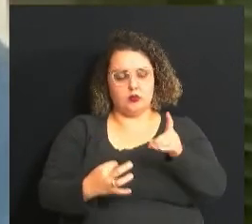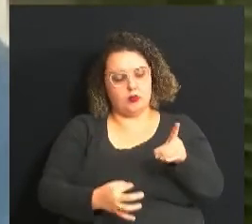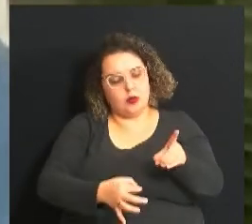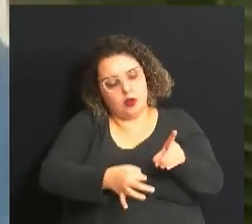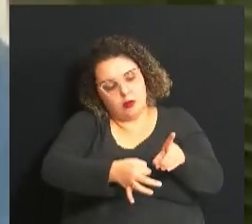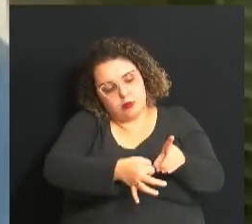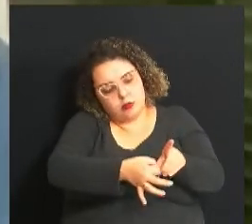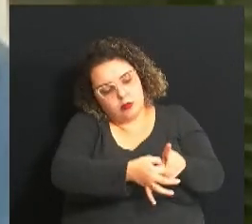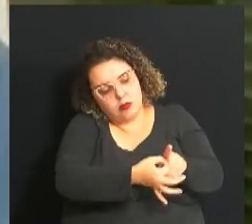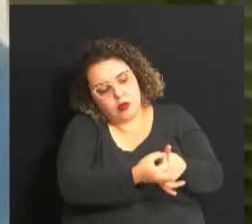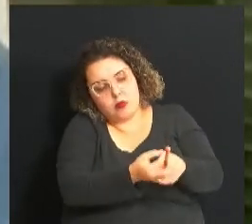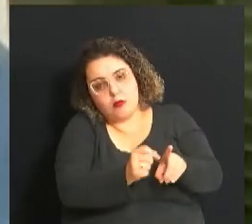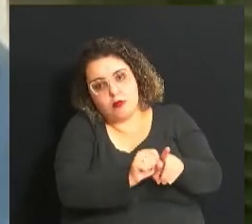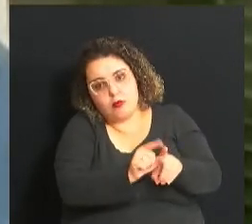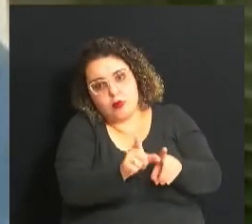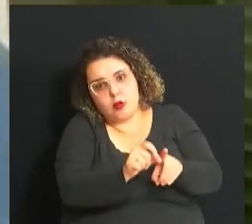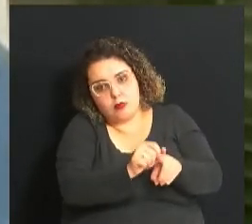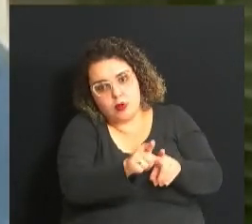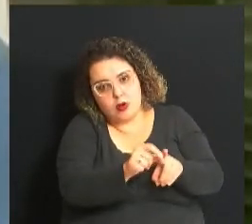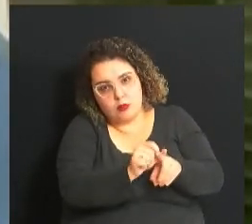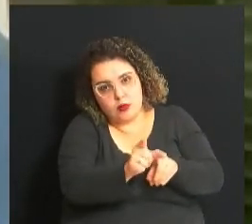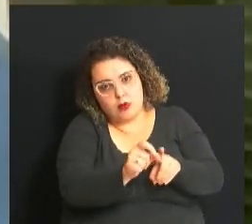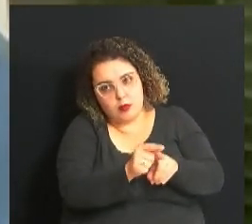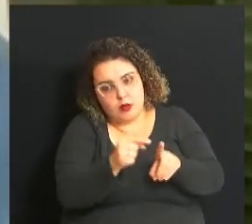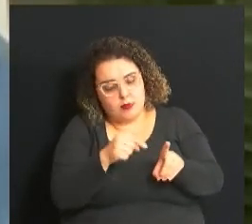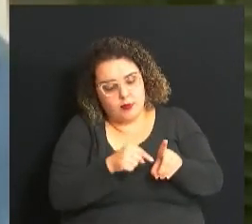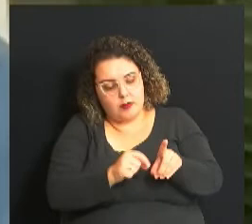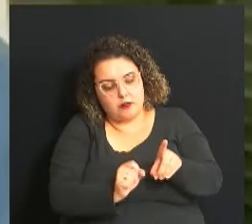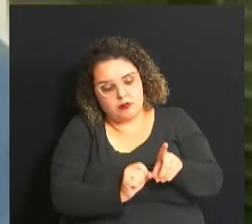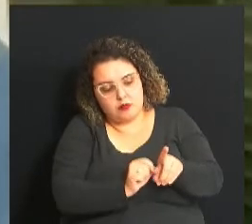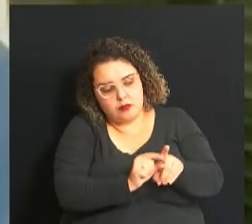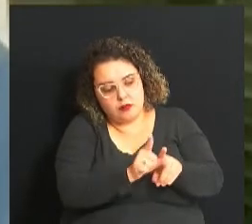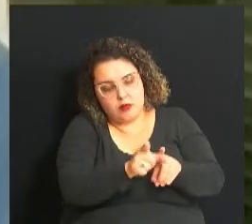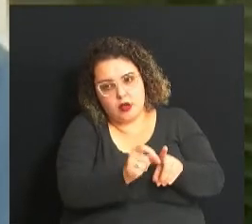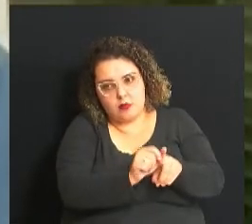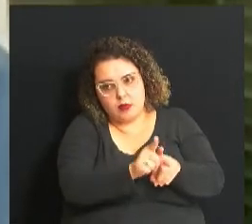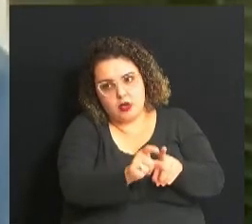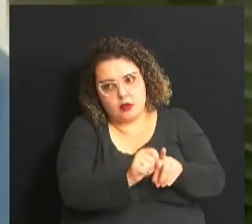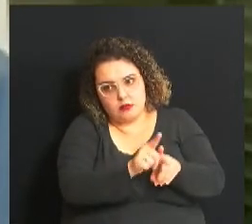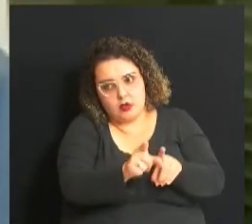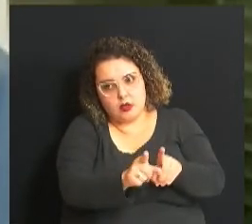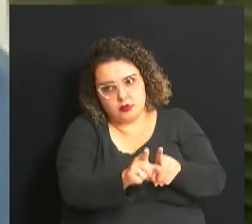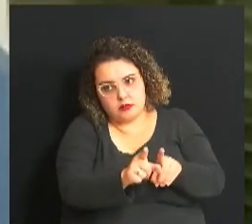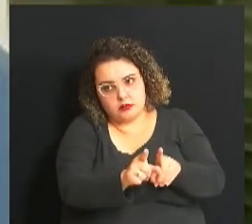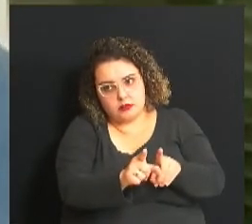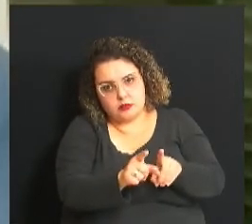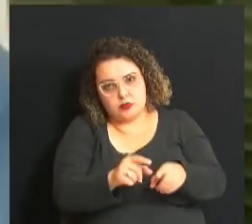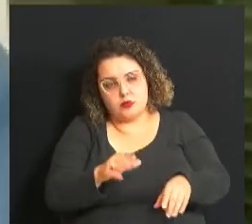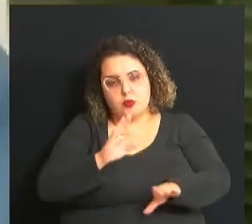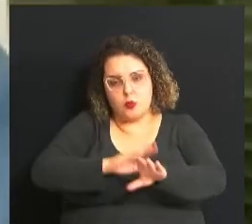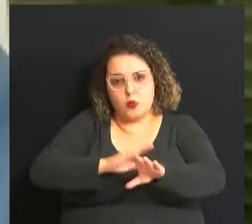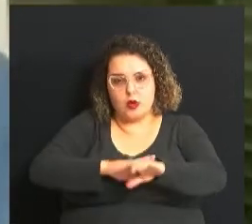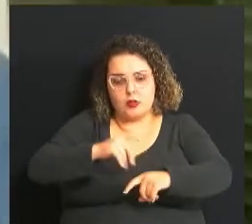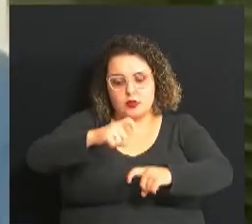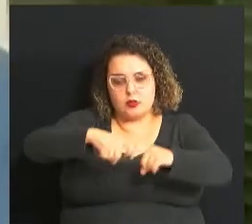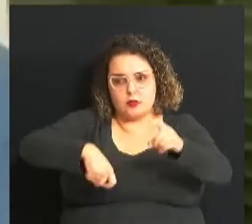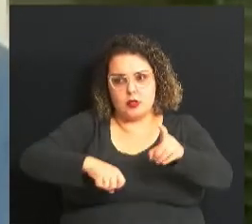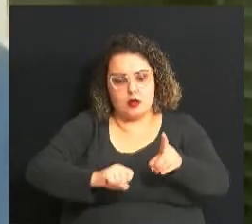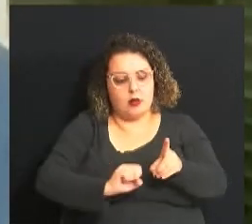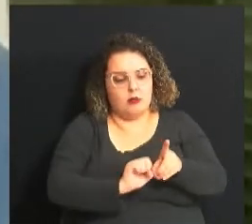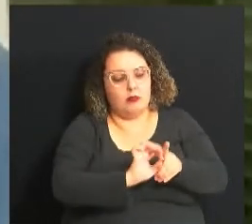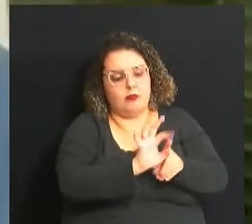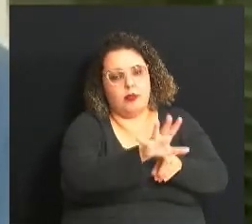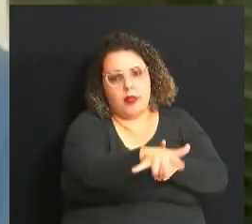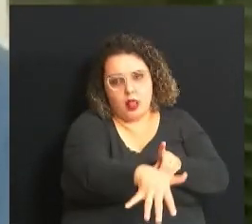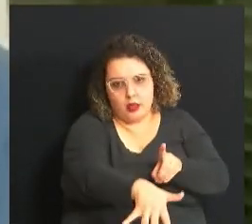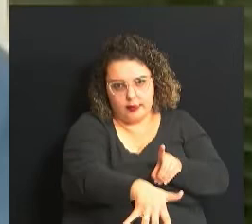espermatozoide, que é produzido nos testículos. Quando o espermatozoide, durante o ato sexual, você expele seu esperma,